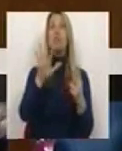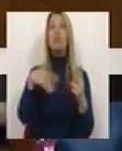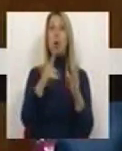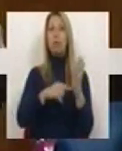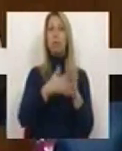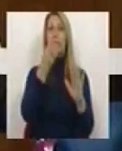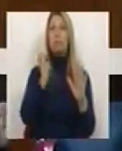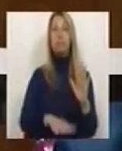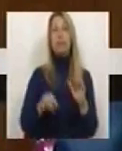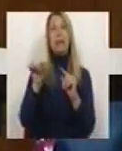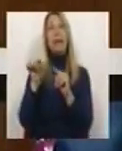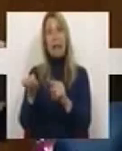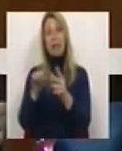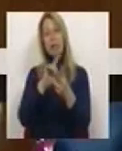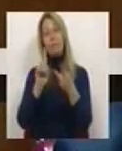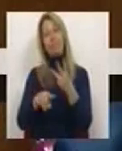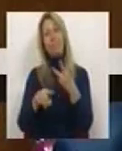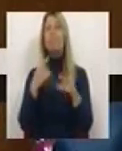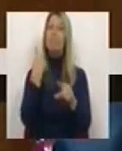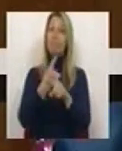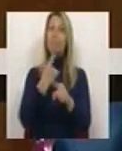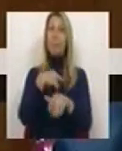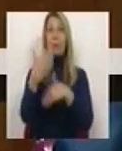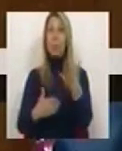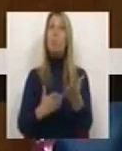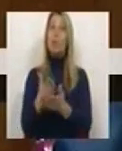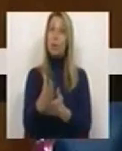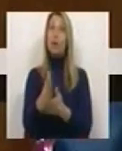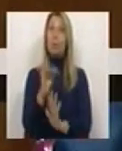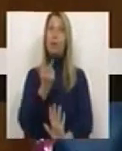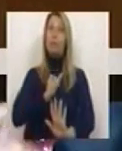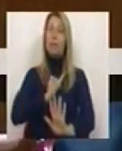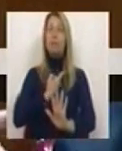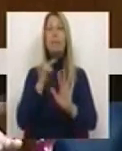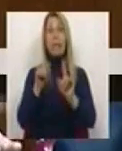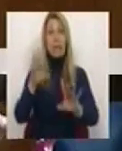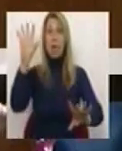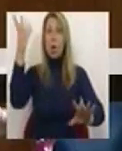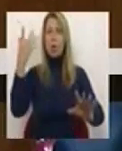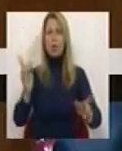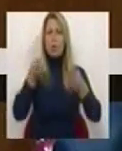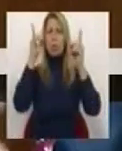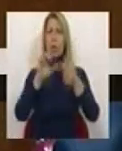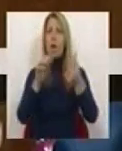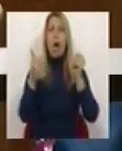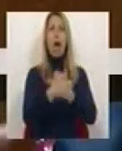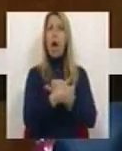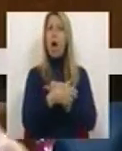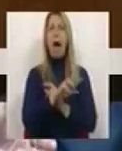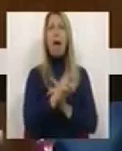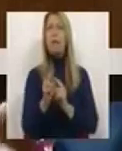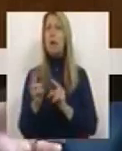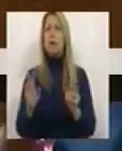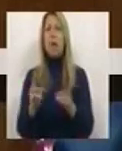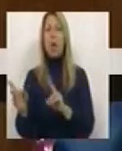neste caso tivemos que manter a concessão. É isso que aconteceu, não foi nenhuma alteração à concessão, é simplesmente o